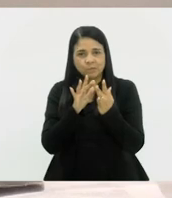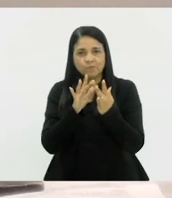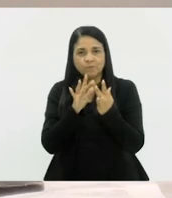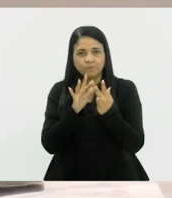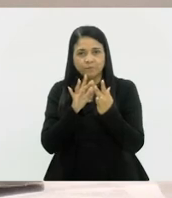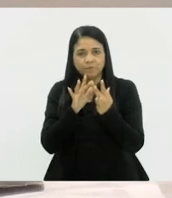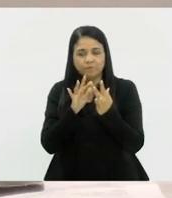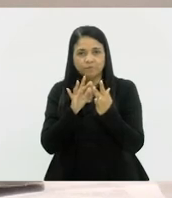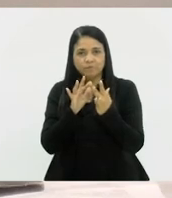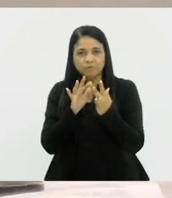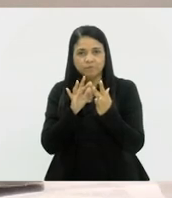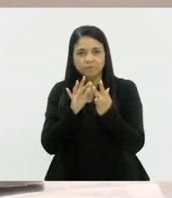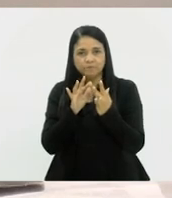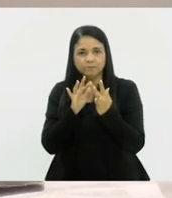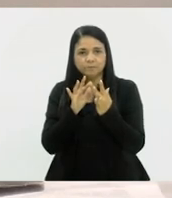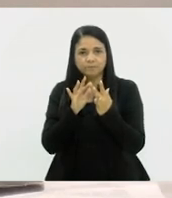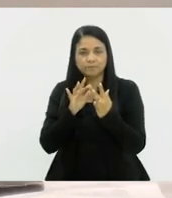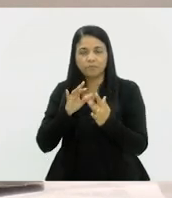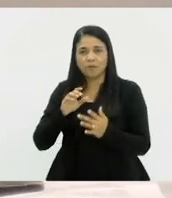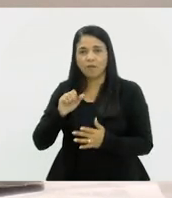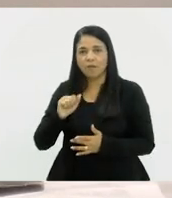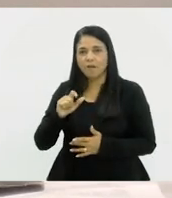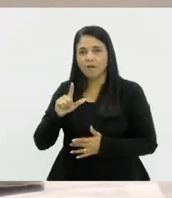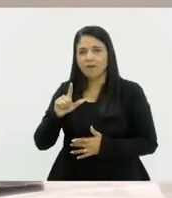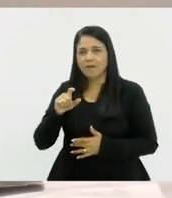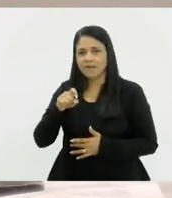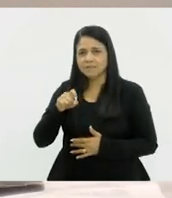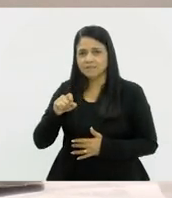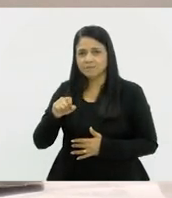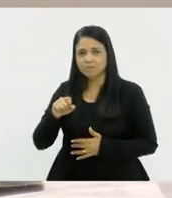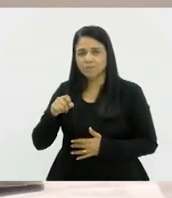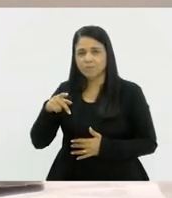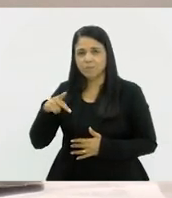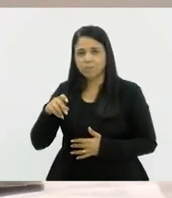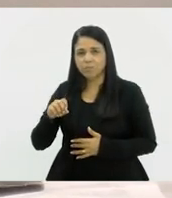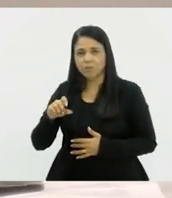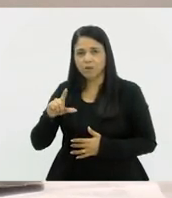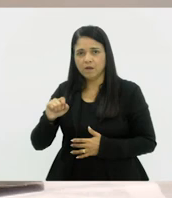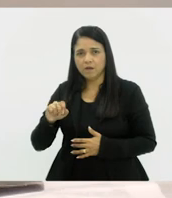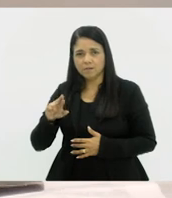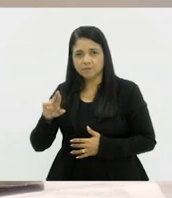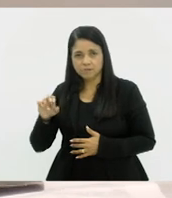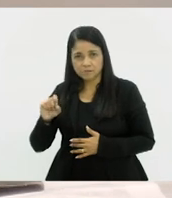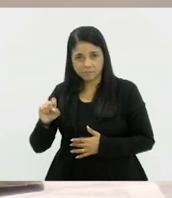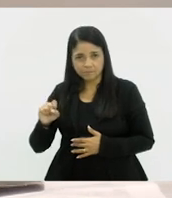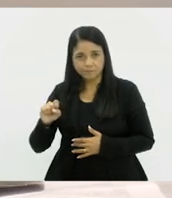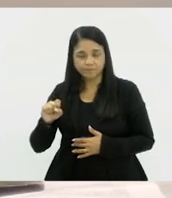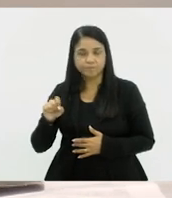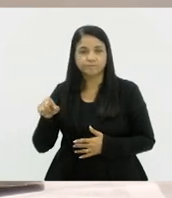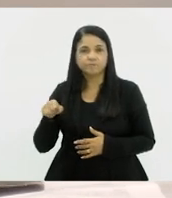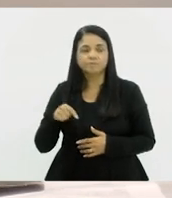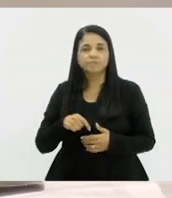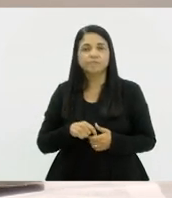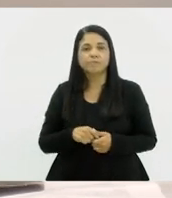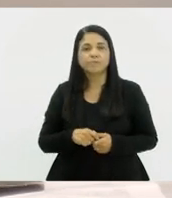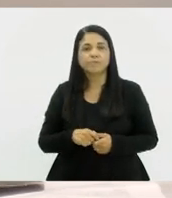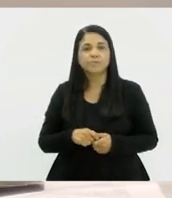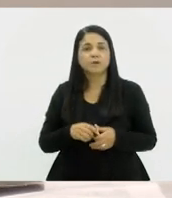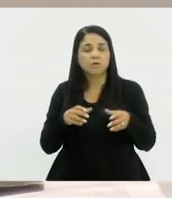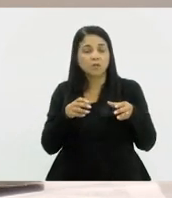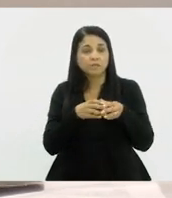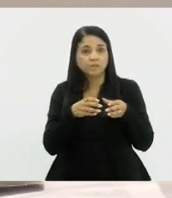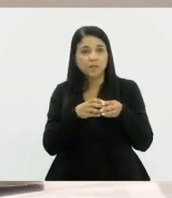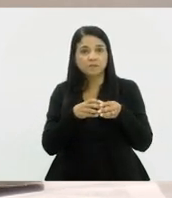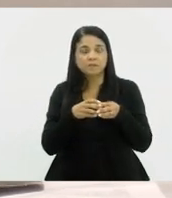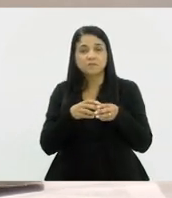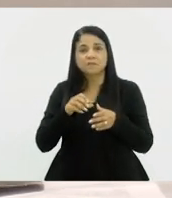com o Alex polares e a a comunidade de Santo